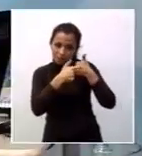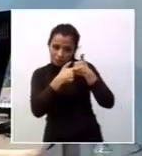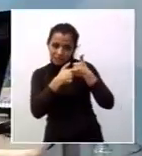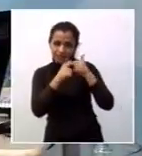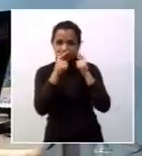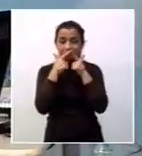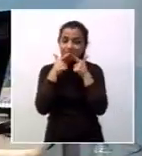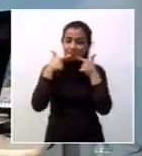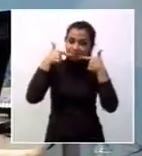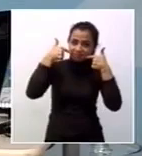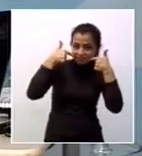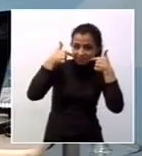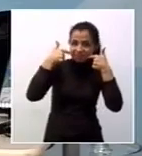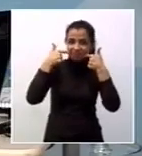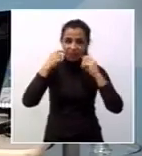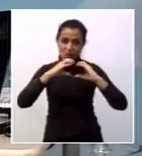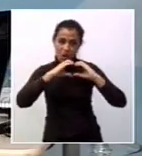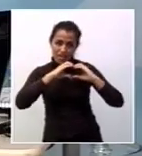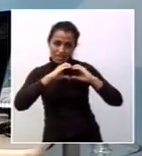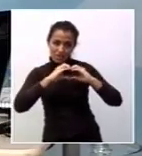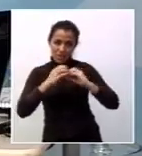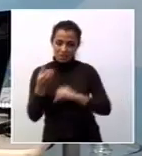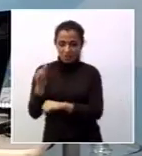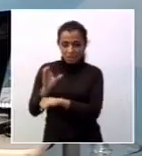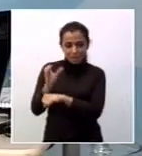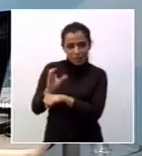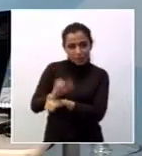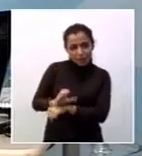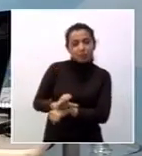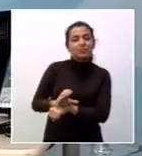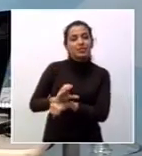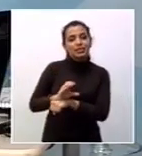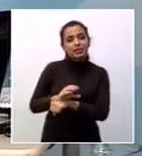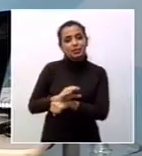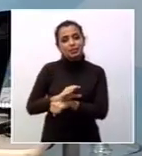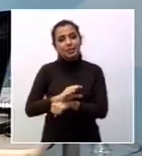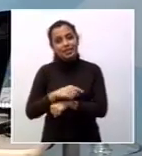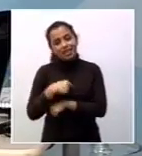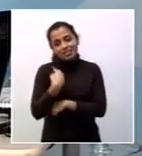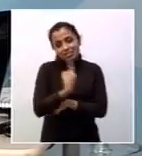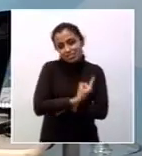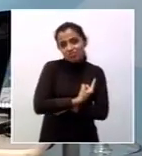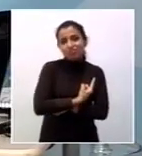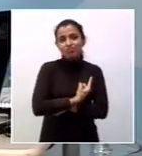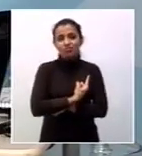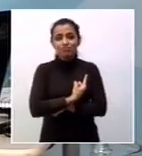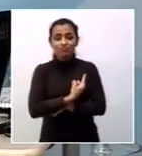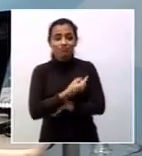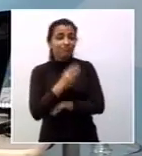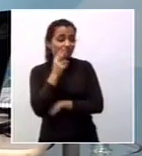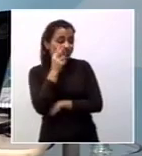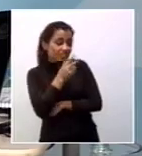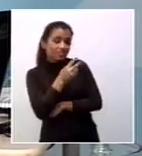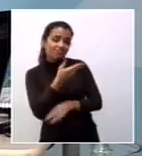seu sorrisinho, os seus coraçõezinhos, para que a gente tenha esse retorno de